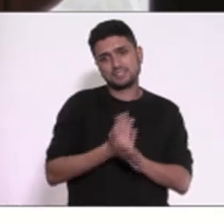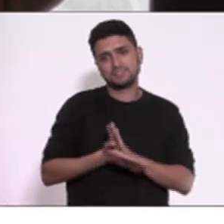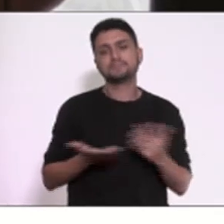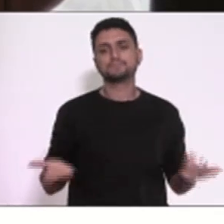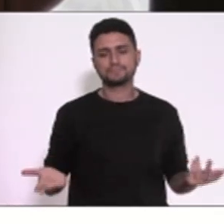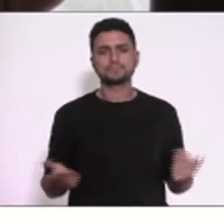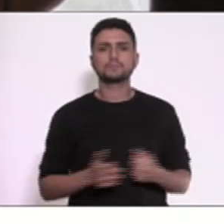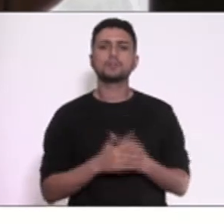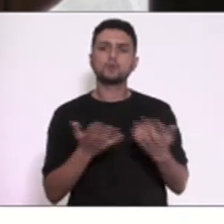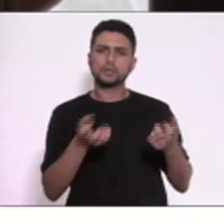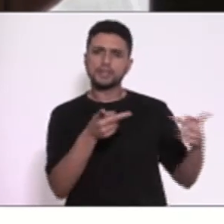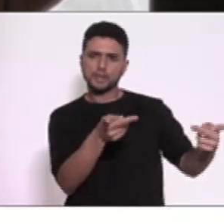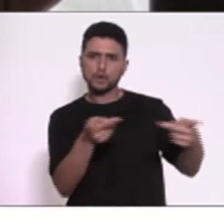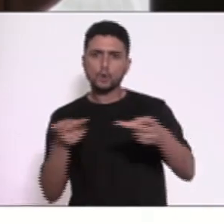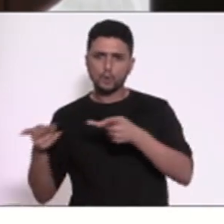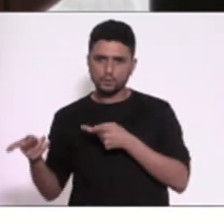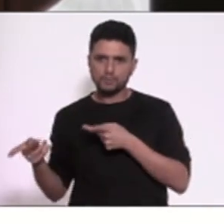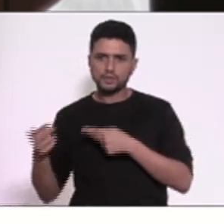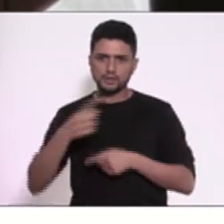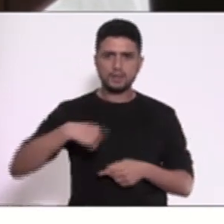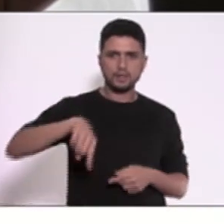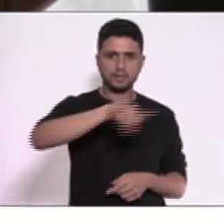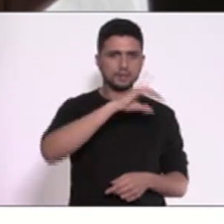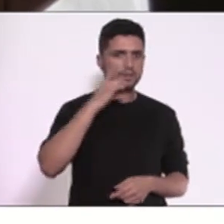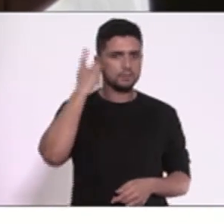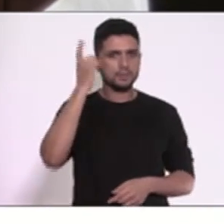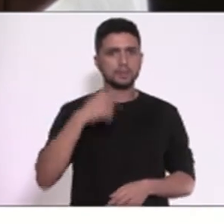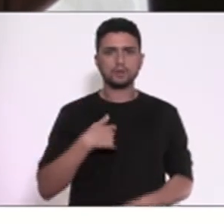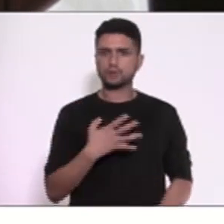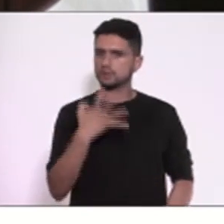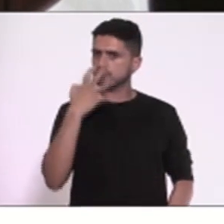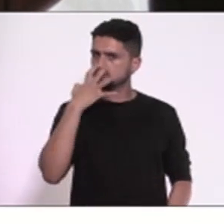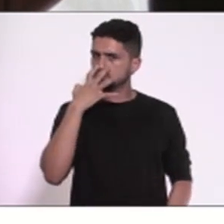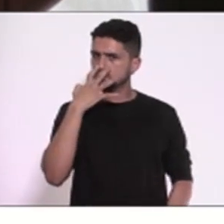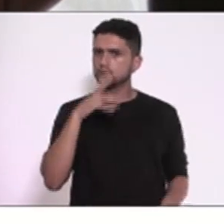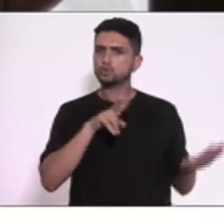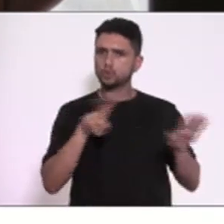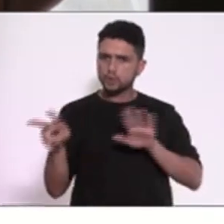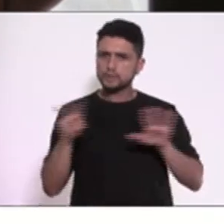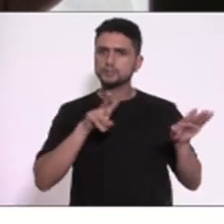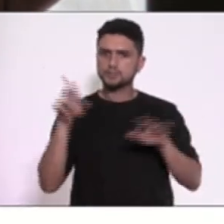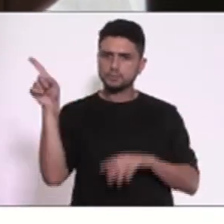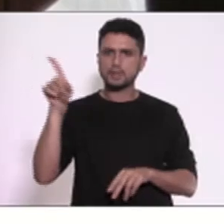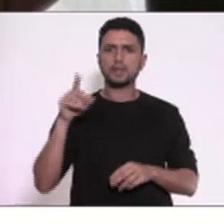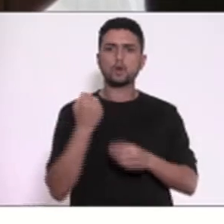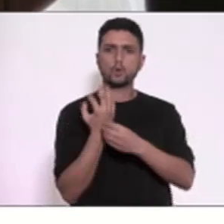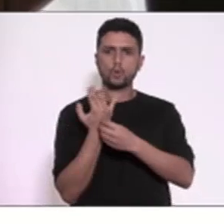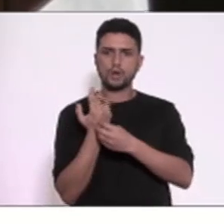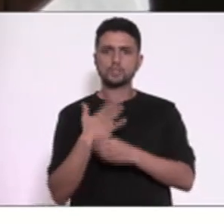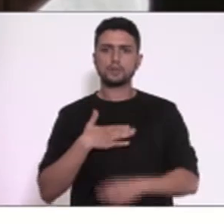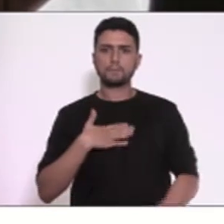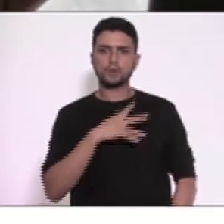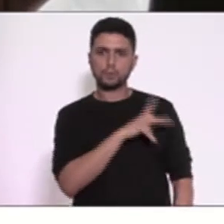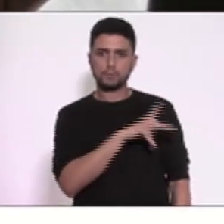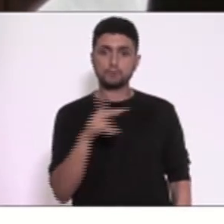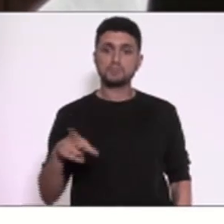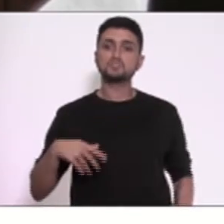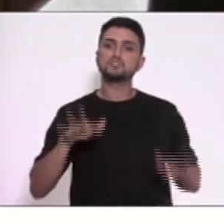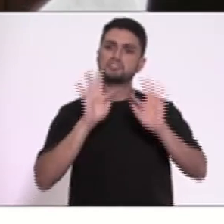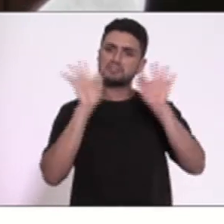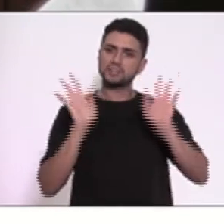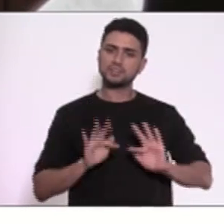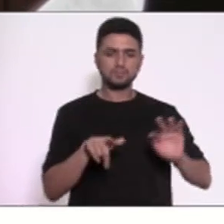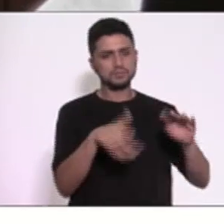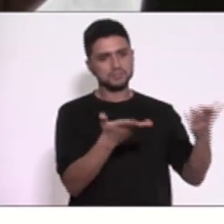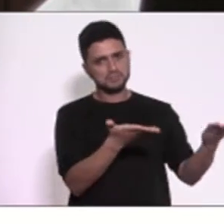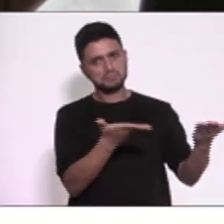deputadas. Eu assisto uma aula chamada História do Brasil 8, toda semana na UERJ. O meu professor e a minha turma vão ficar felizes